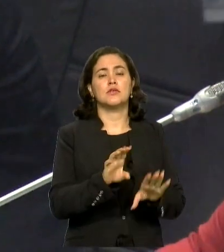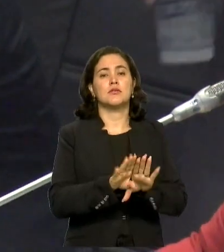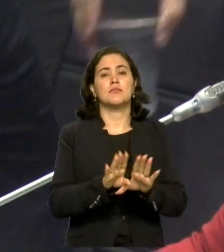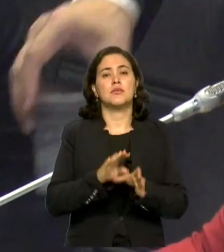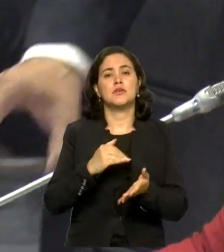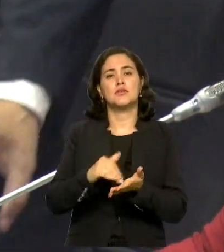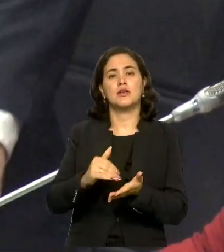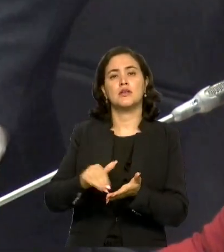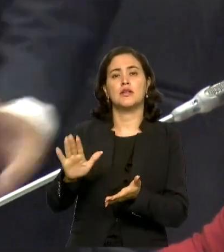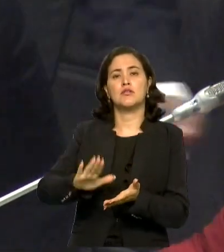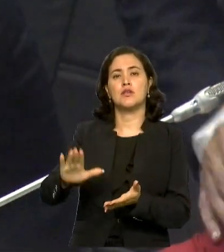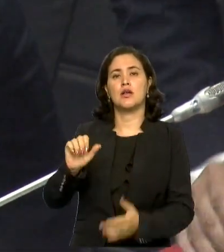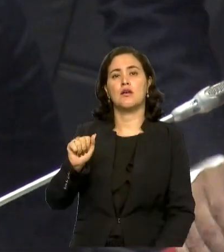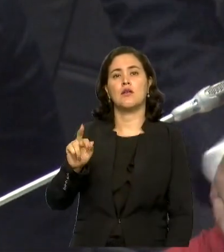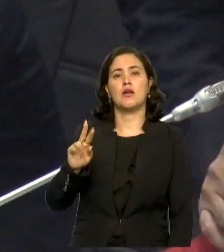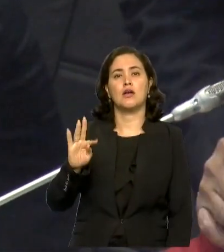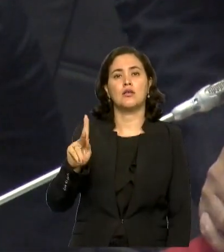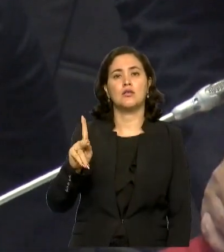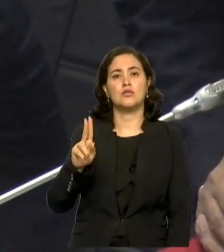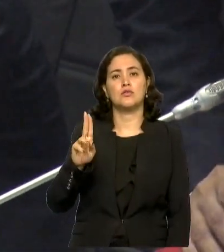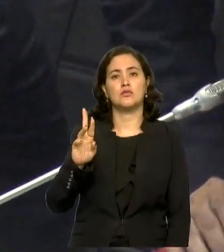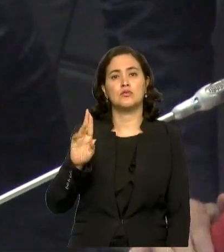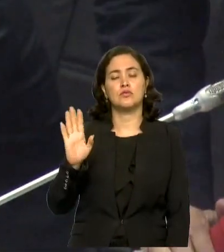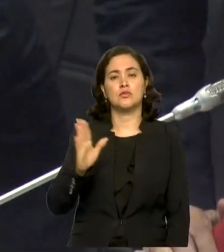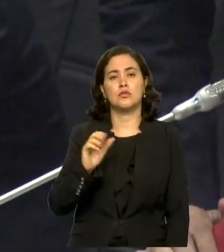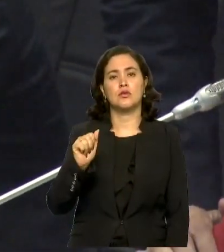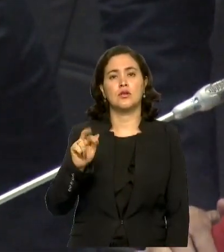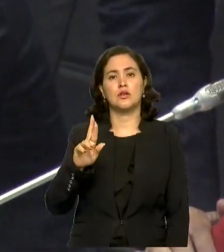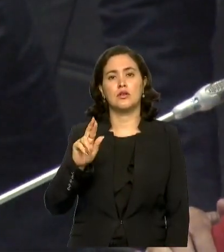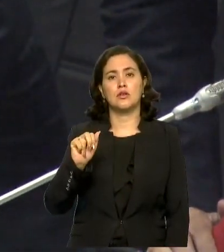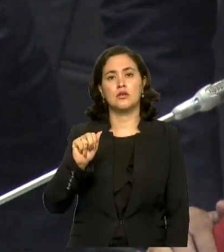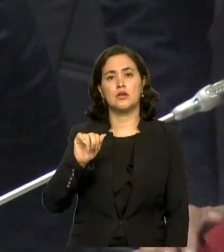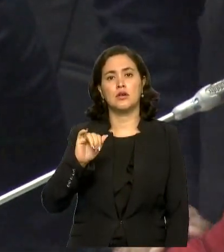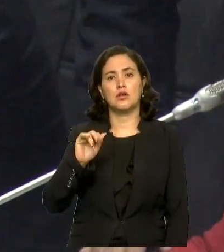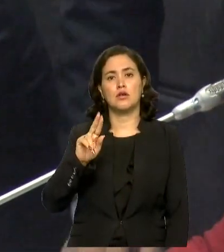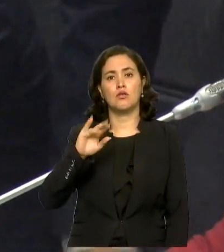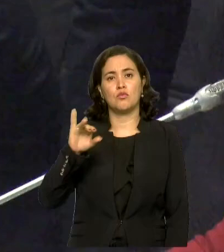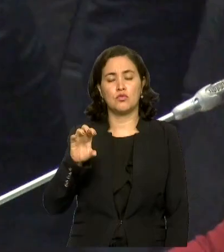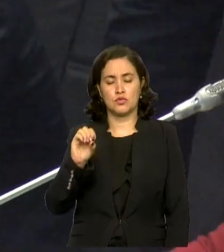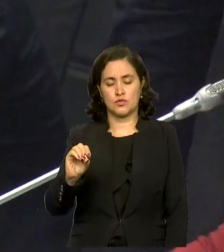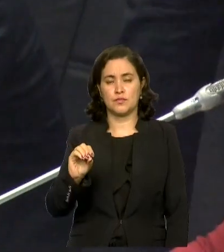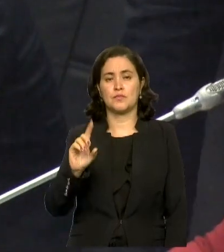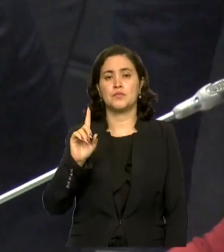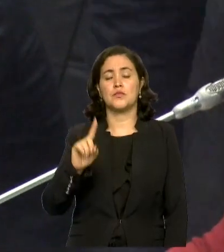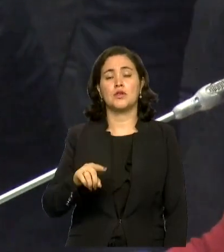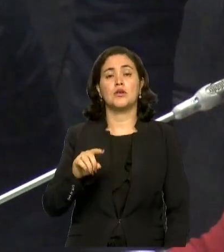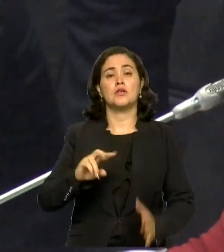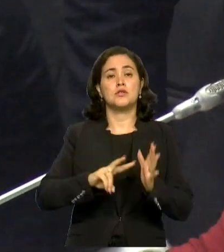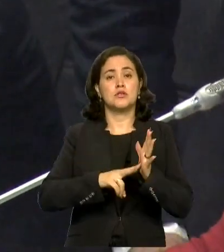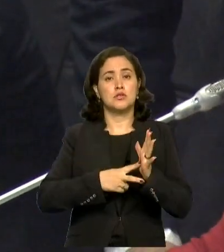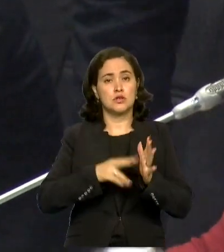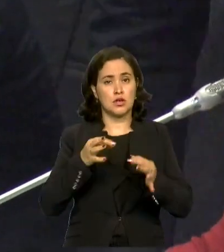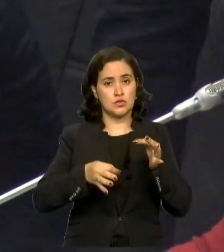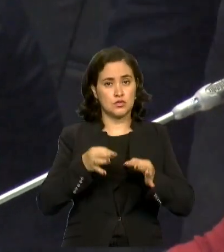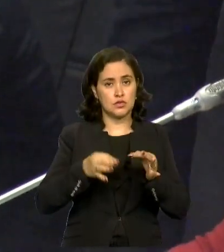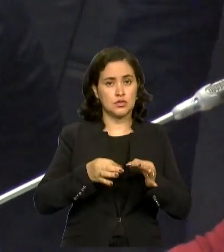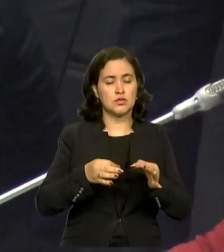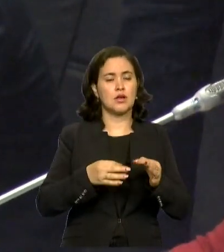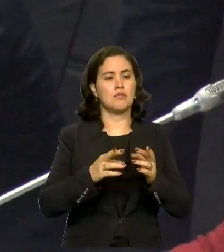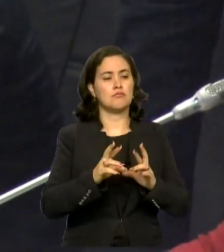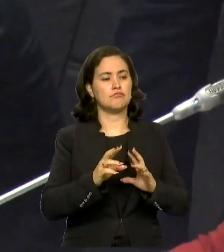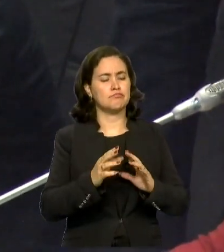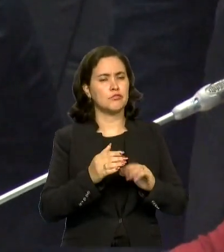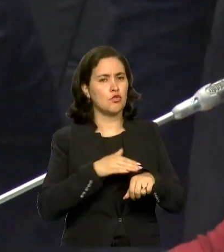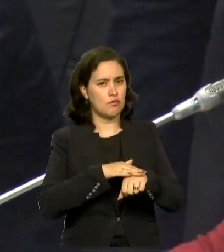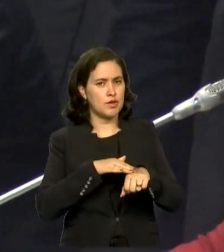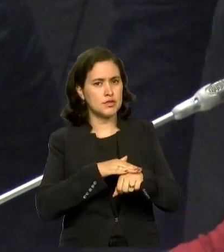isso foi uma proposta que o Sindijus vem trabalhando, vem articulando com o Poder Legislativo e que contou